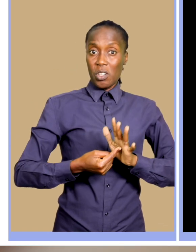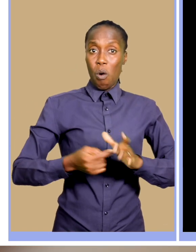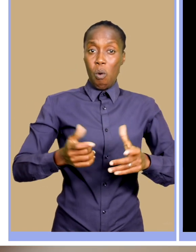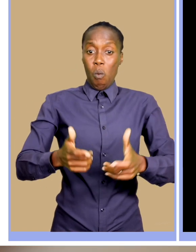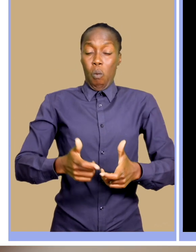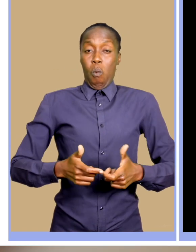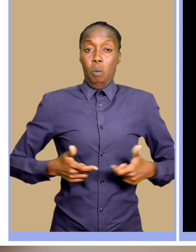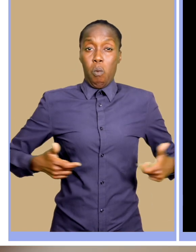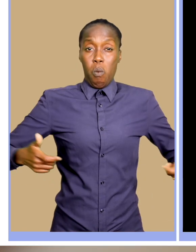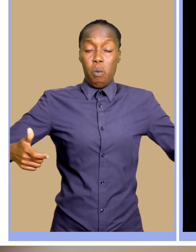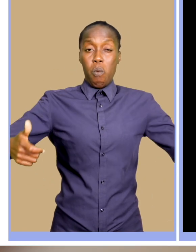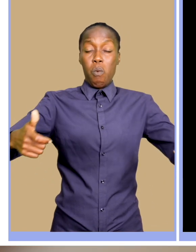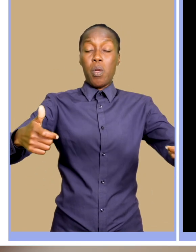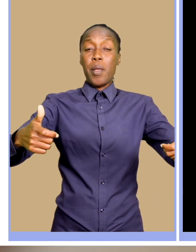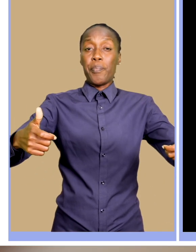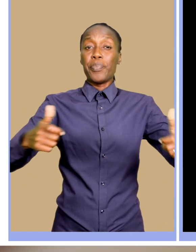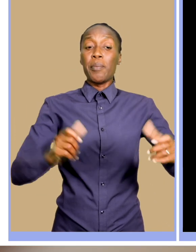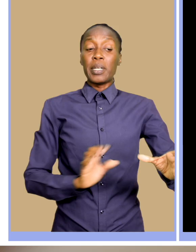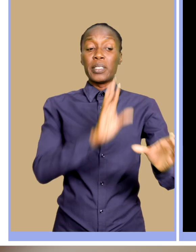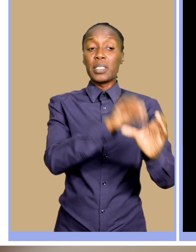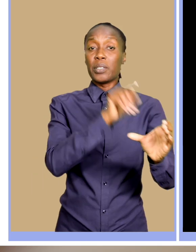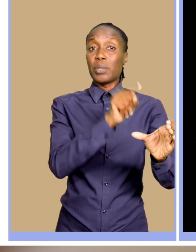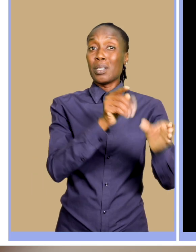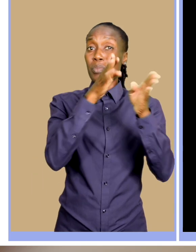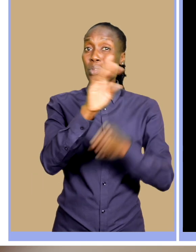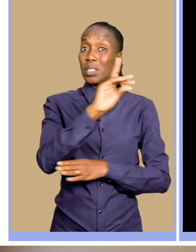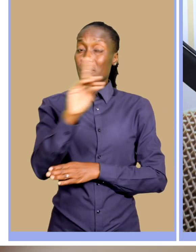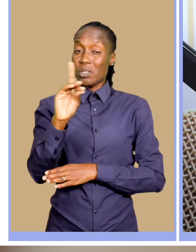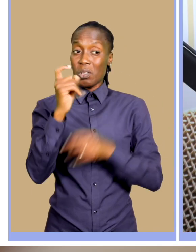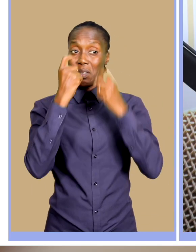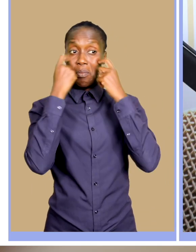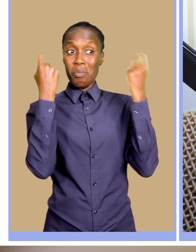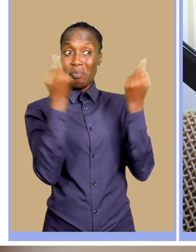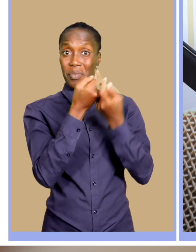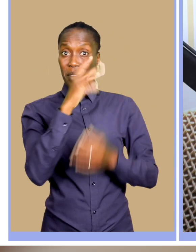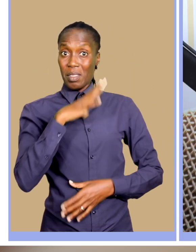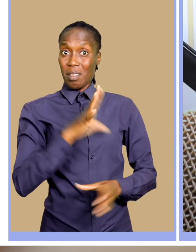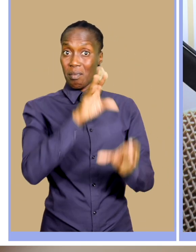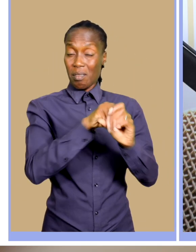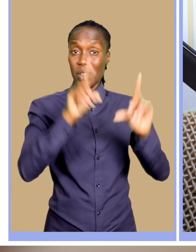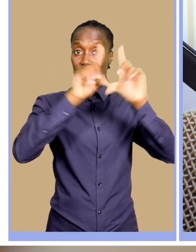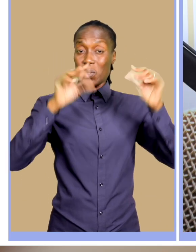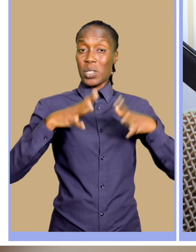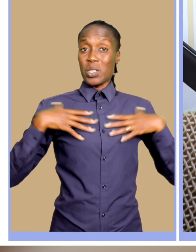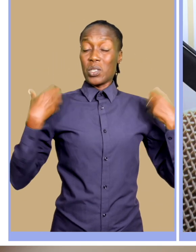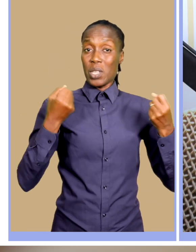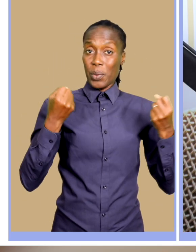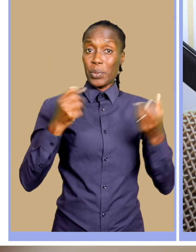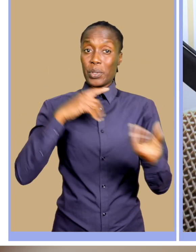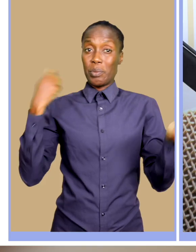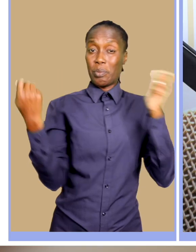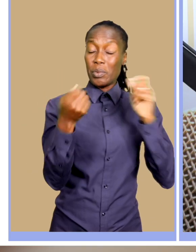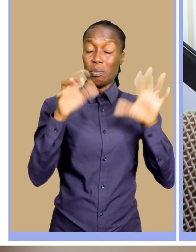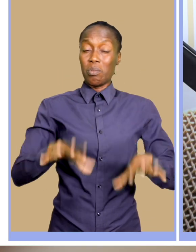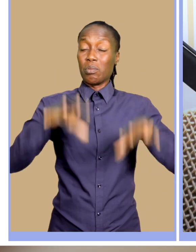deficiência nesta área de saúde e mudanças climáticas? Infelizmente não. Devo confessar que